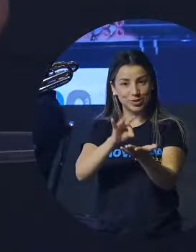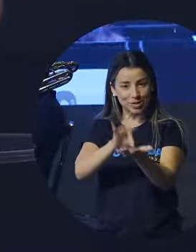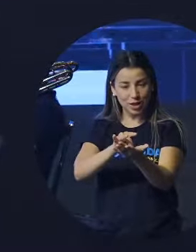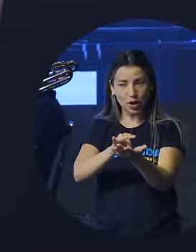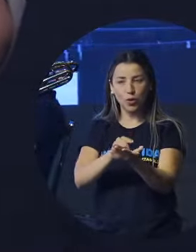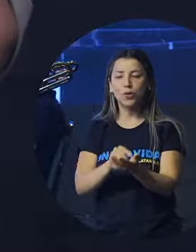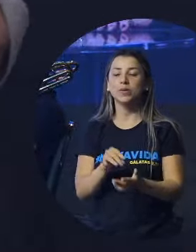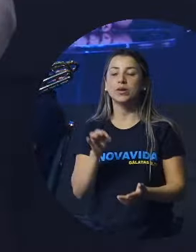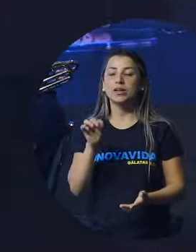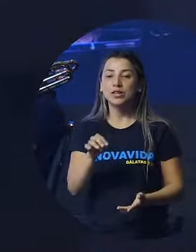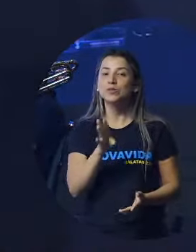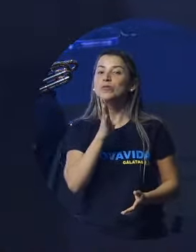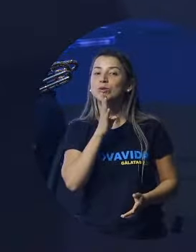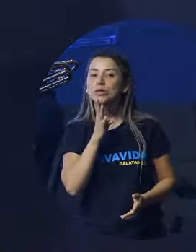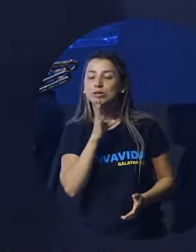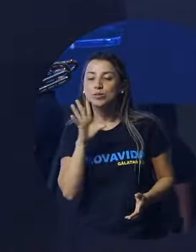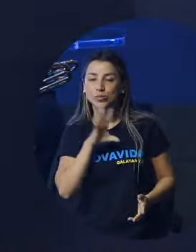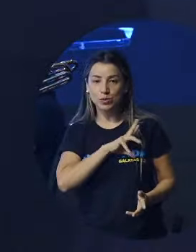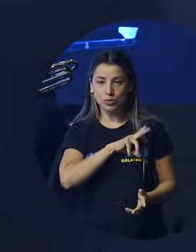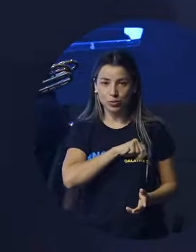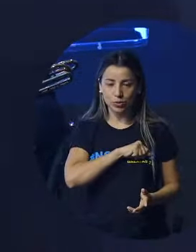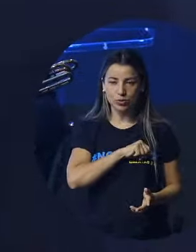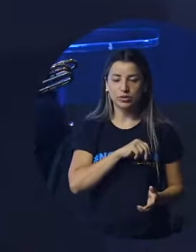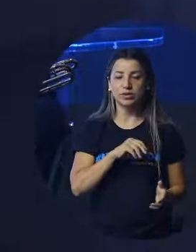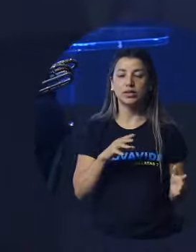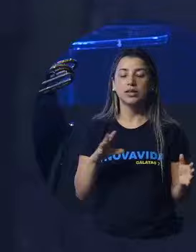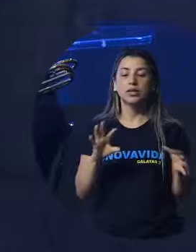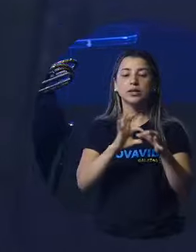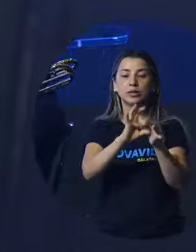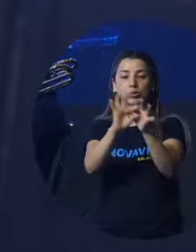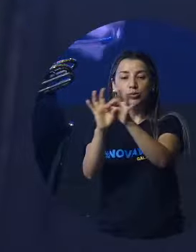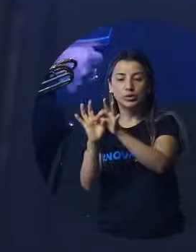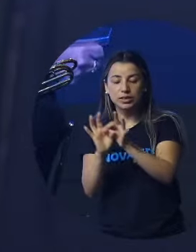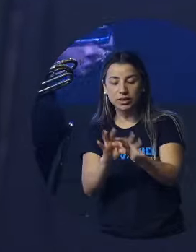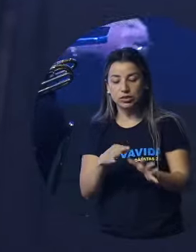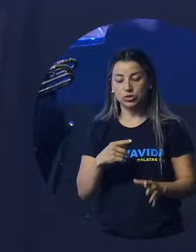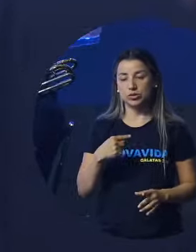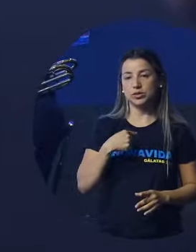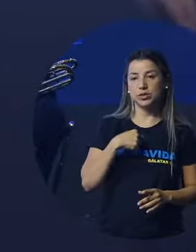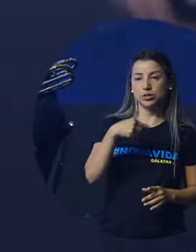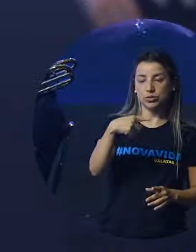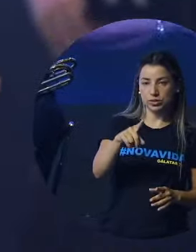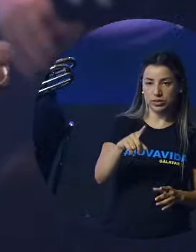Nisso conhecemos o amor, na unidade que eu e você temos em Cristo.